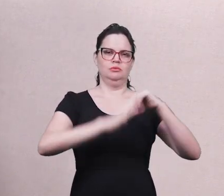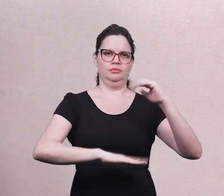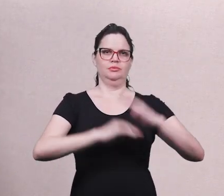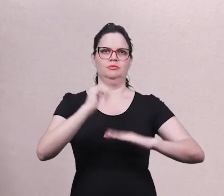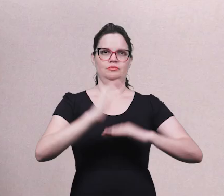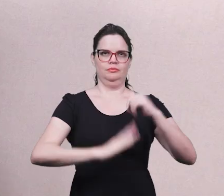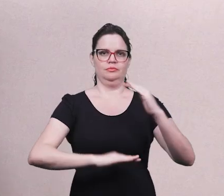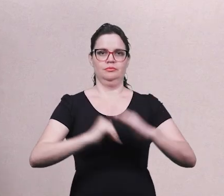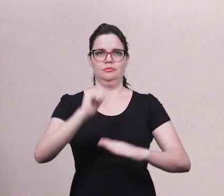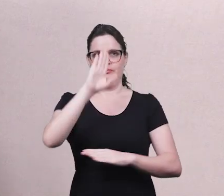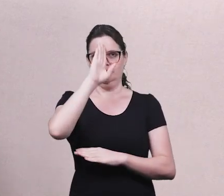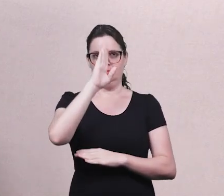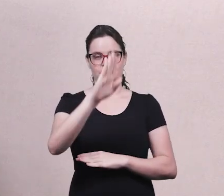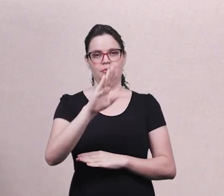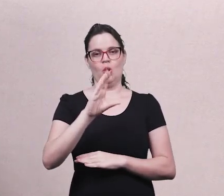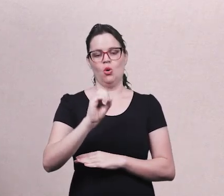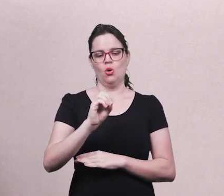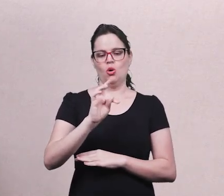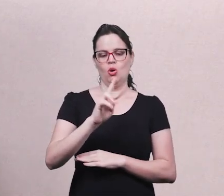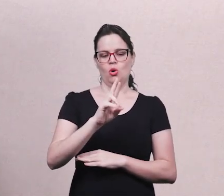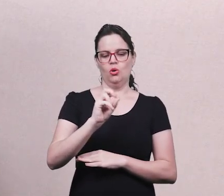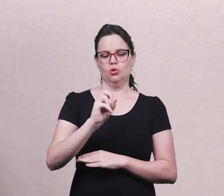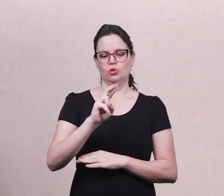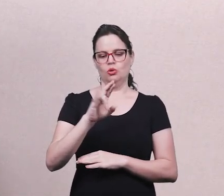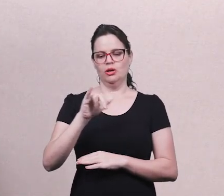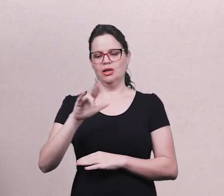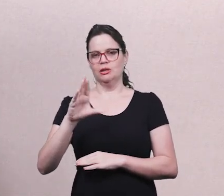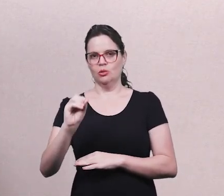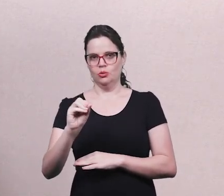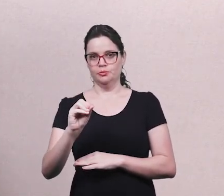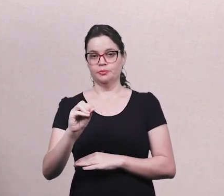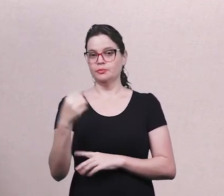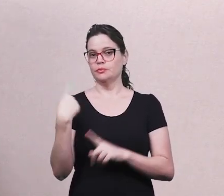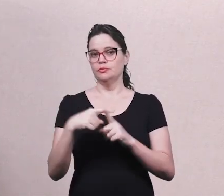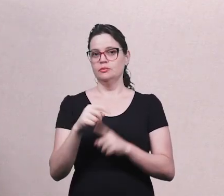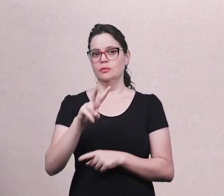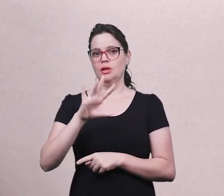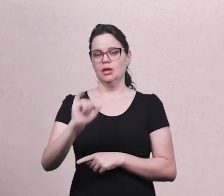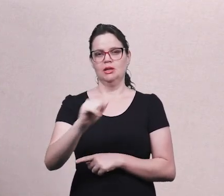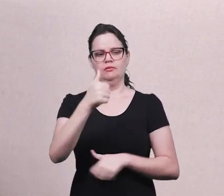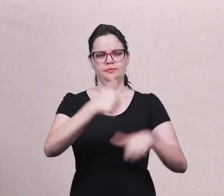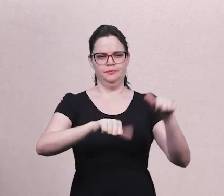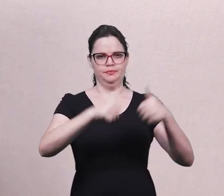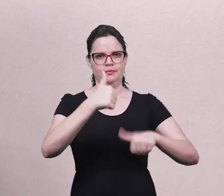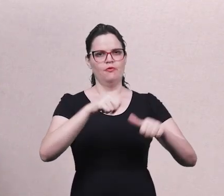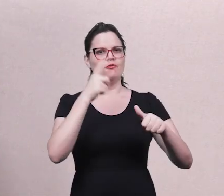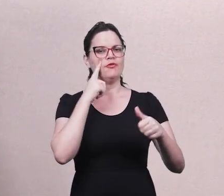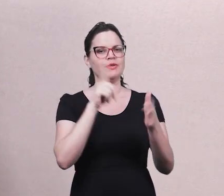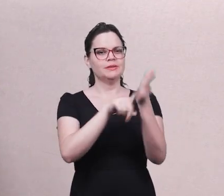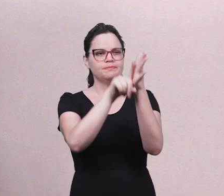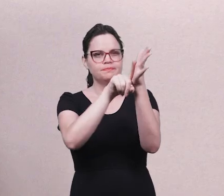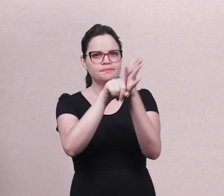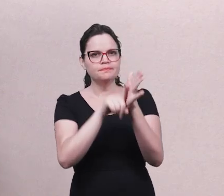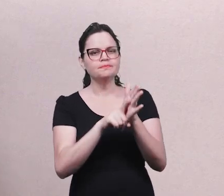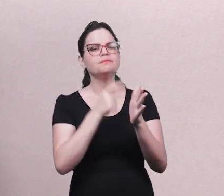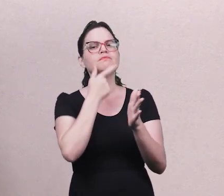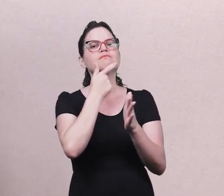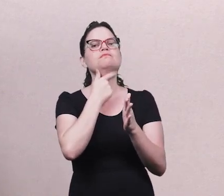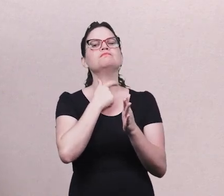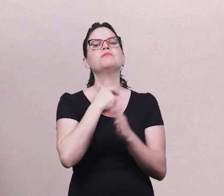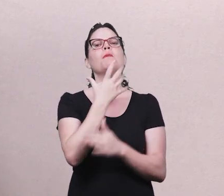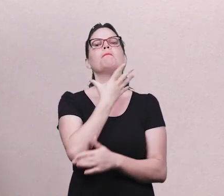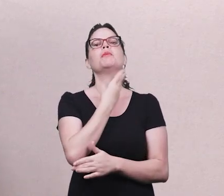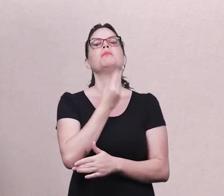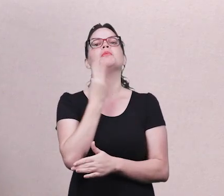um profissional, principalmente o otorrinolaringologista. Por quê? Ele vai avaliar através de exames essa